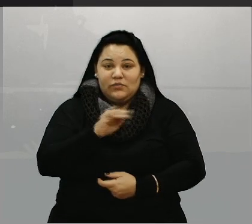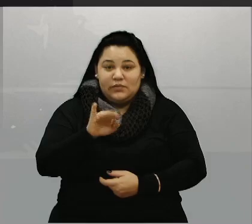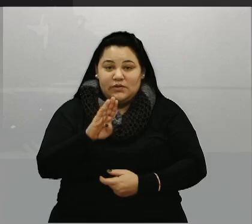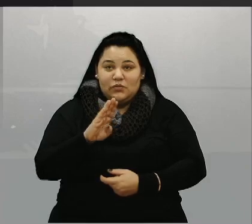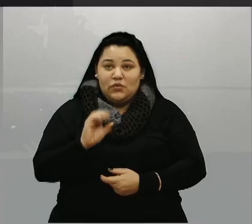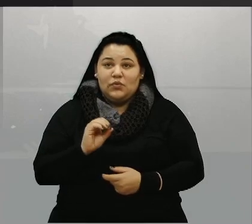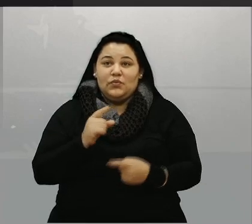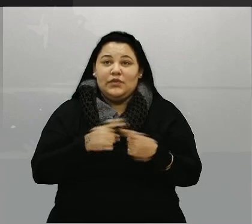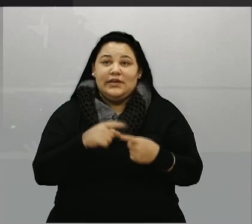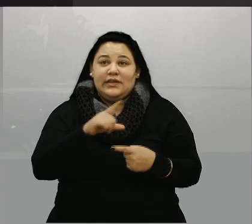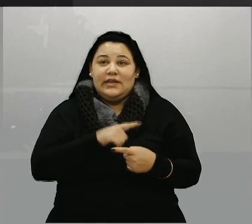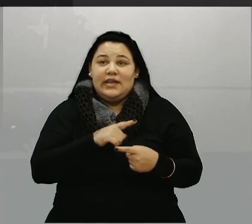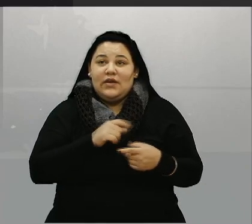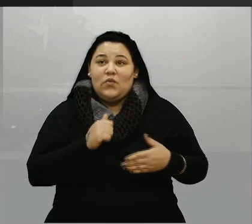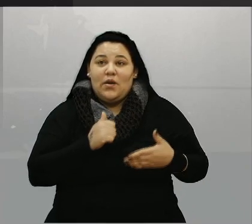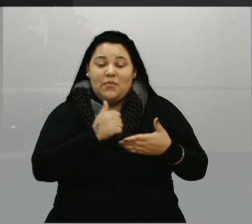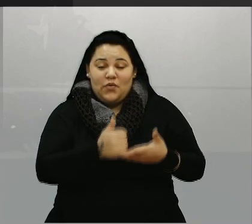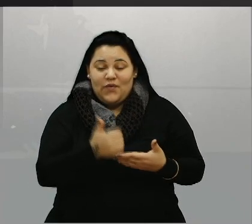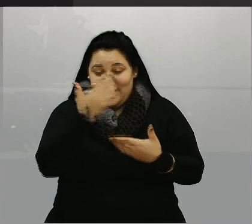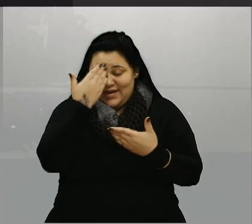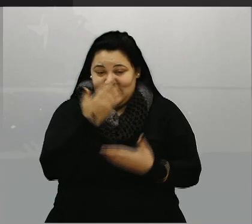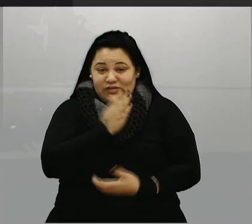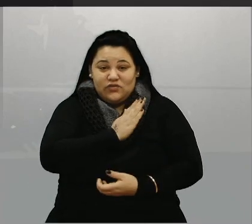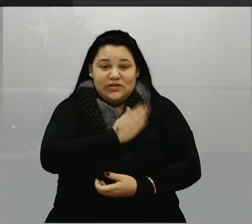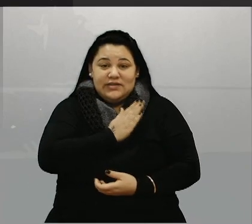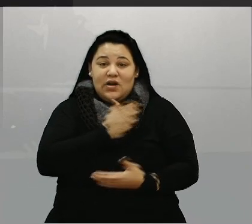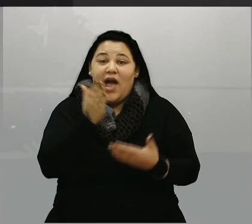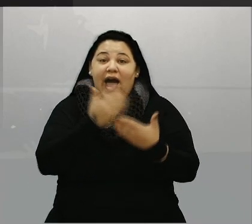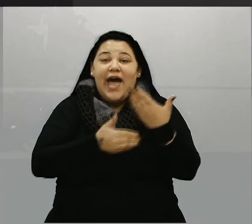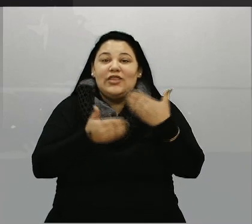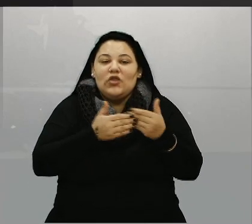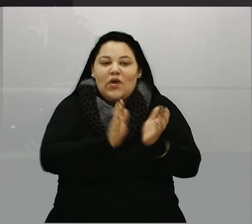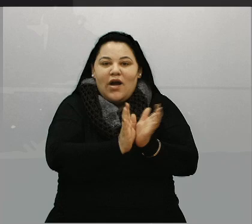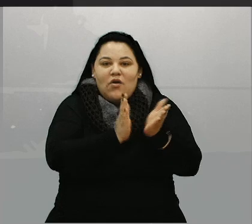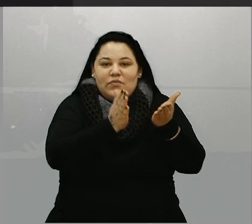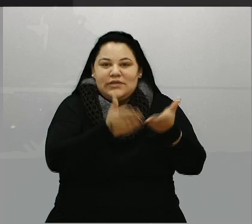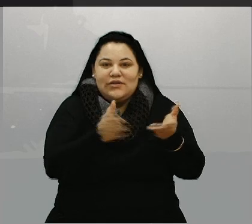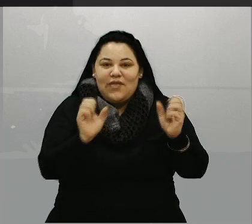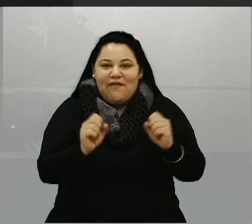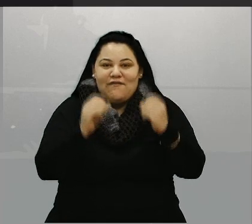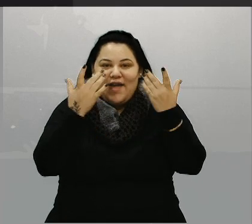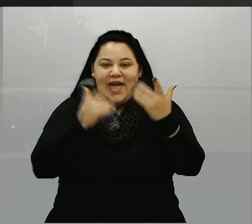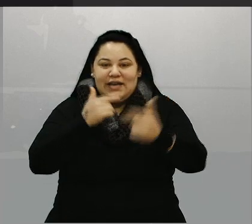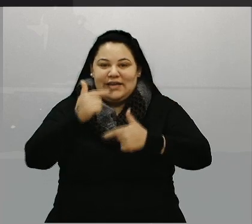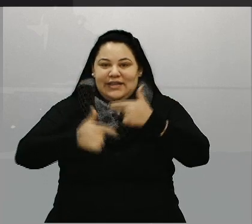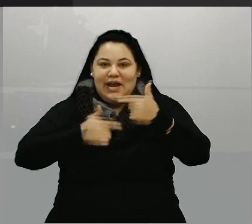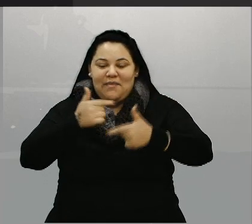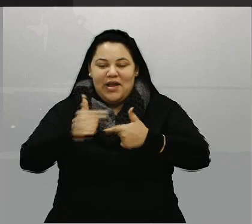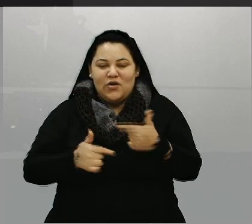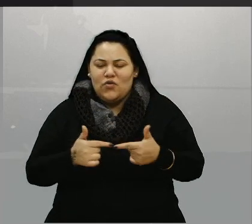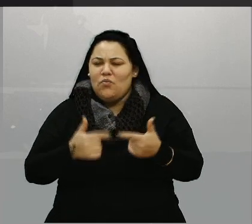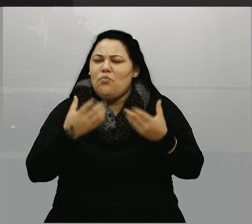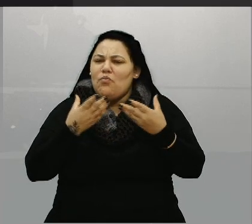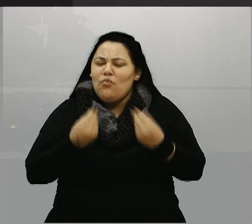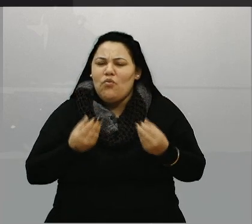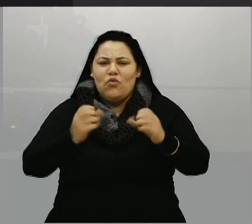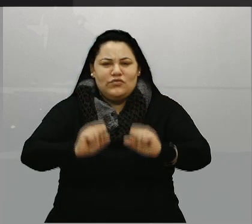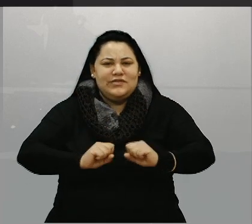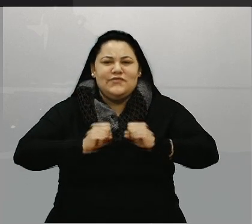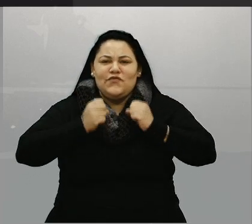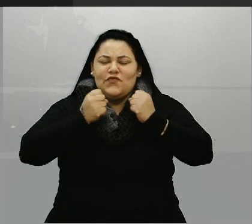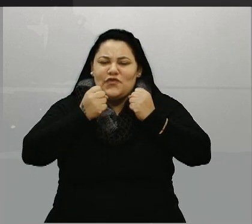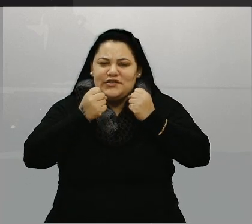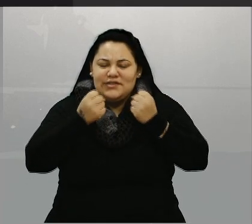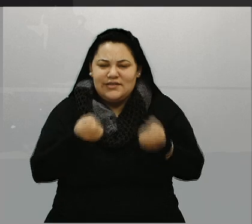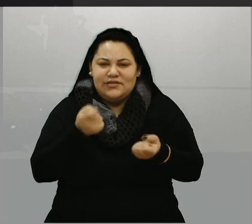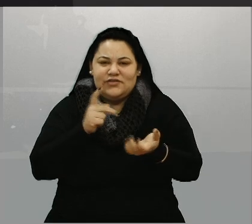apoio, agradeço de coração a toda a comissão da festa que trabalhou sem medir esforços para que isso acontecesse,